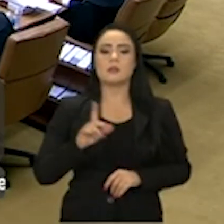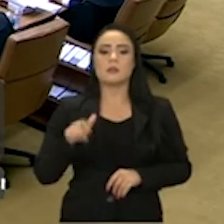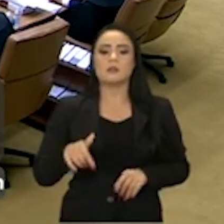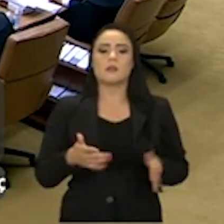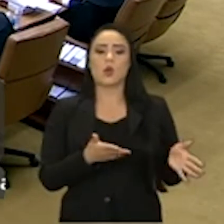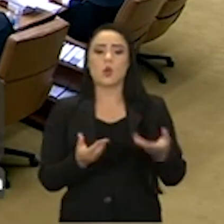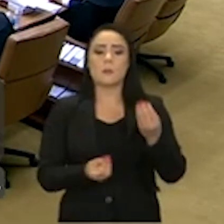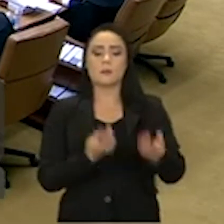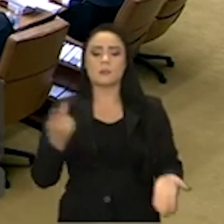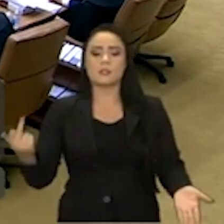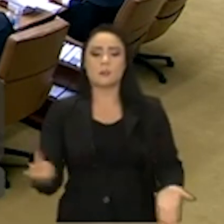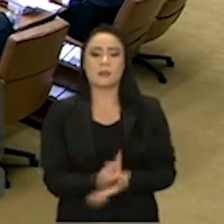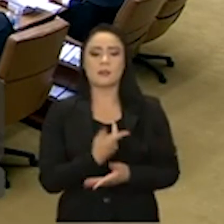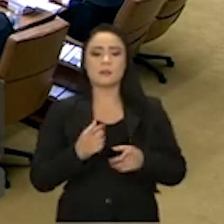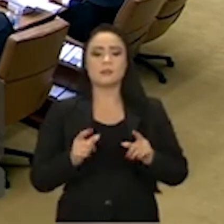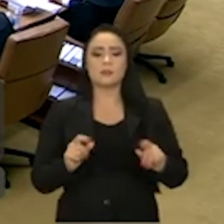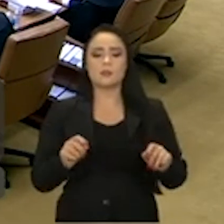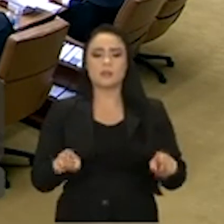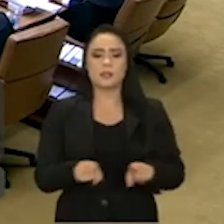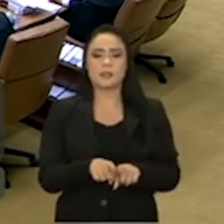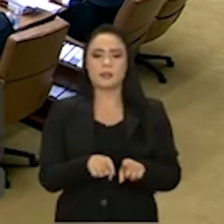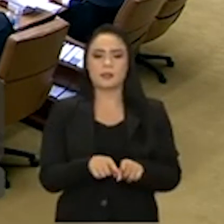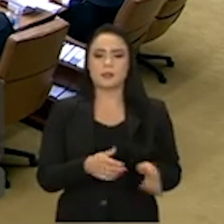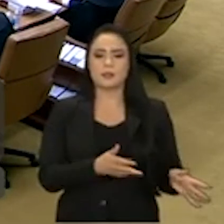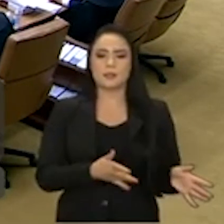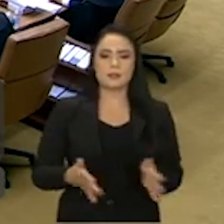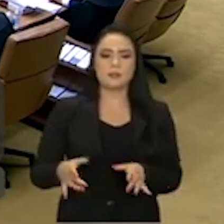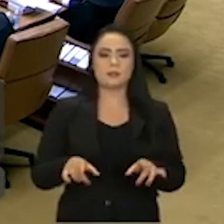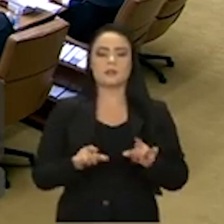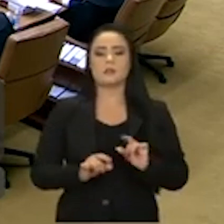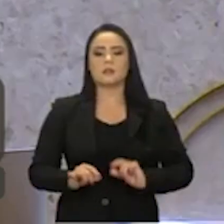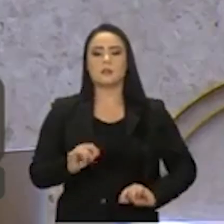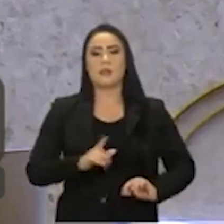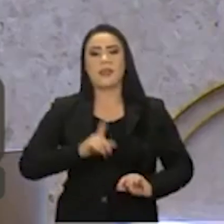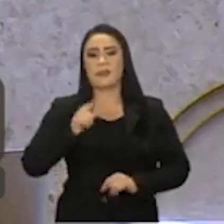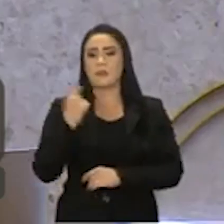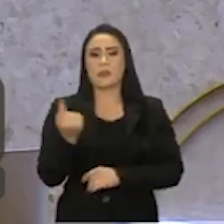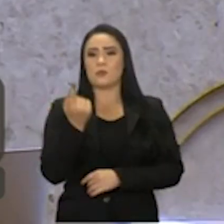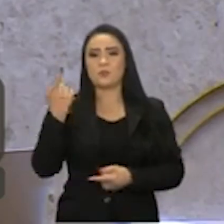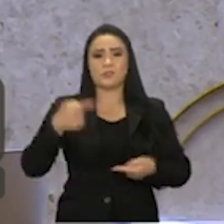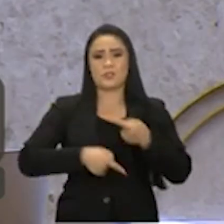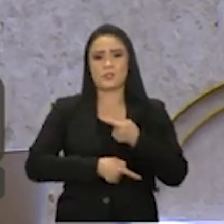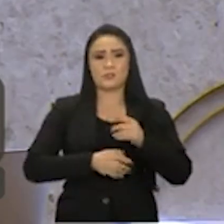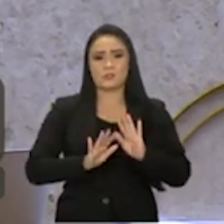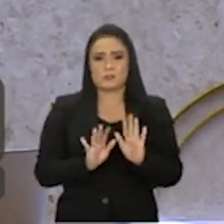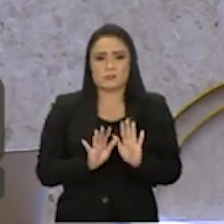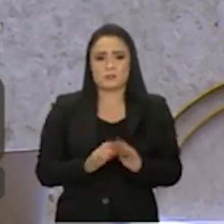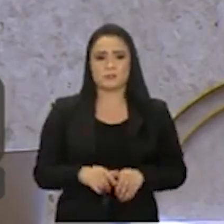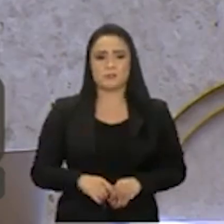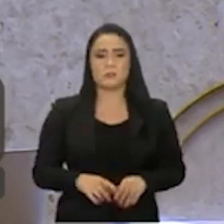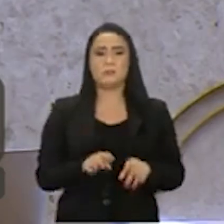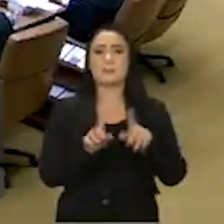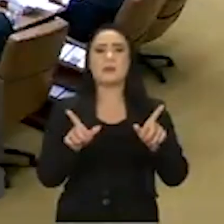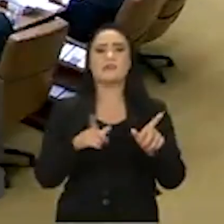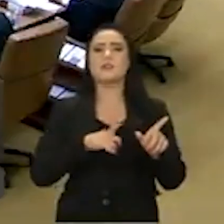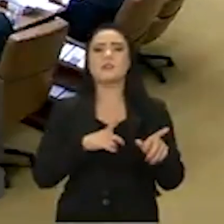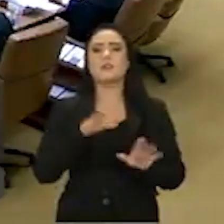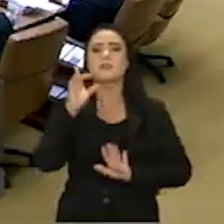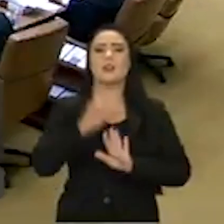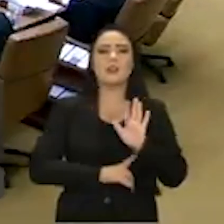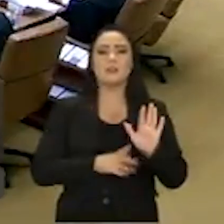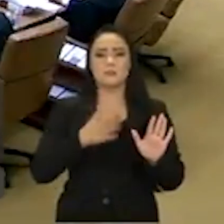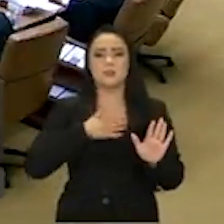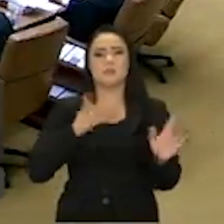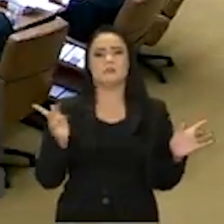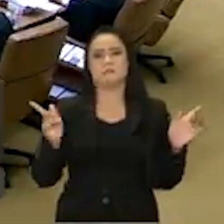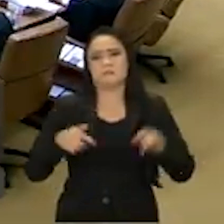Como aconteceu no caso, quem soltou foi o STJ. Essa é a minha única divergência. Não, mas aqui haveria decreto, na minha